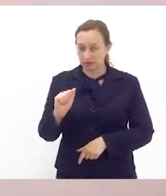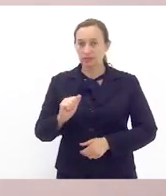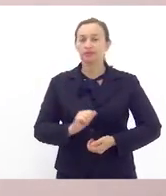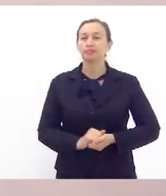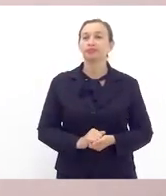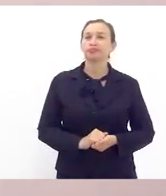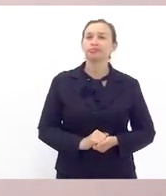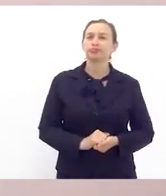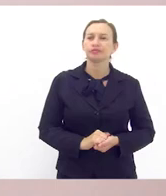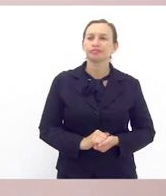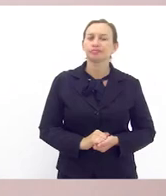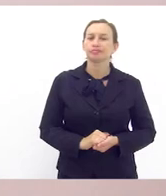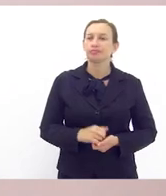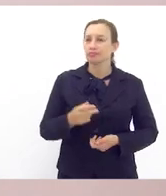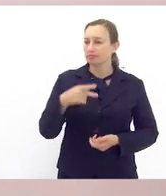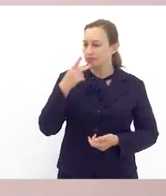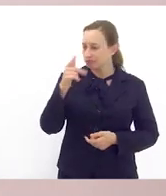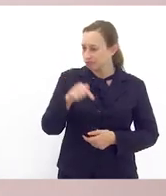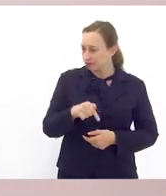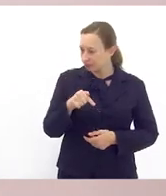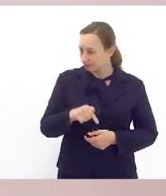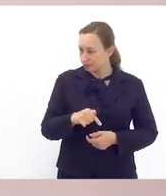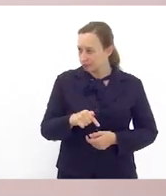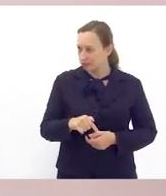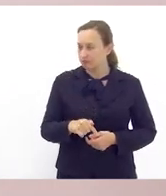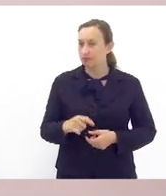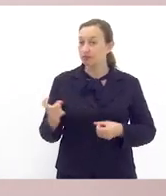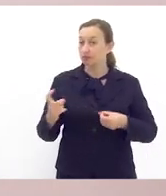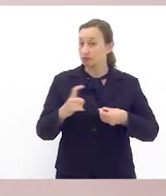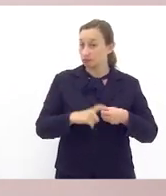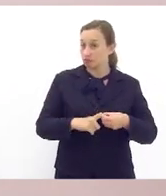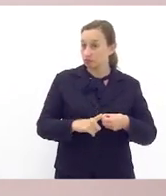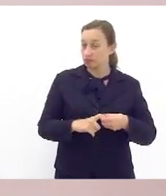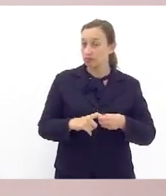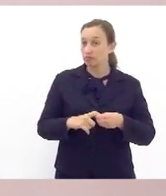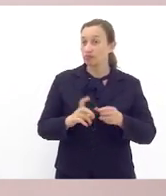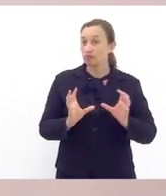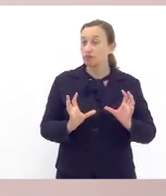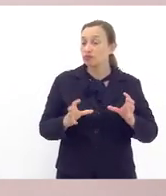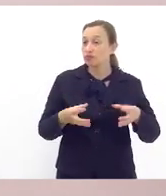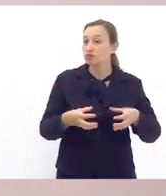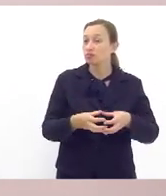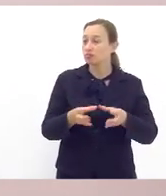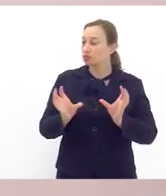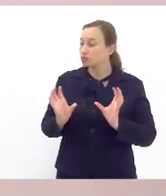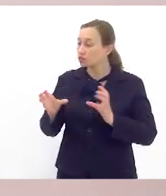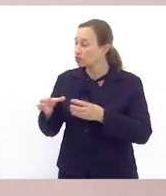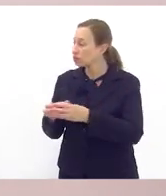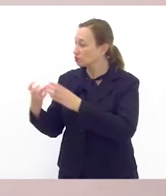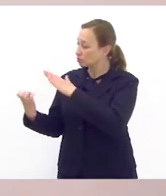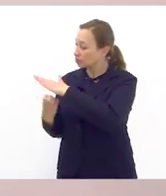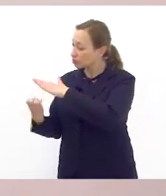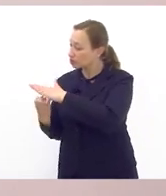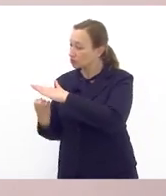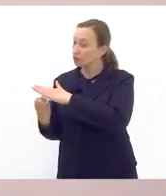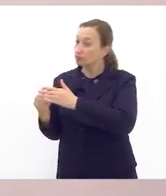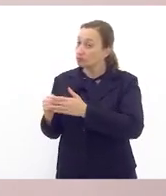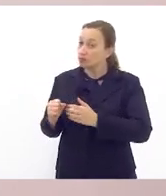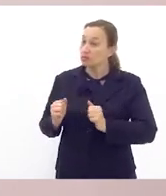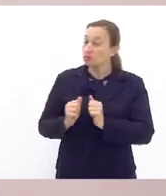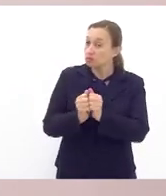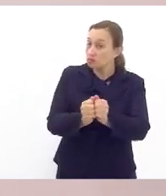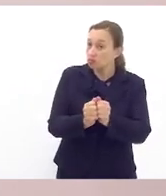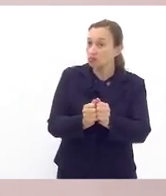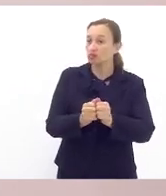e foi dito aqui sobre o convênio de cooperação né para ser firmado junto com